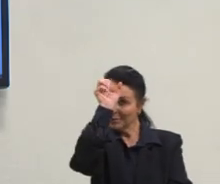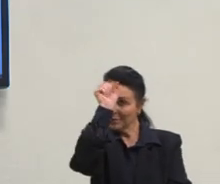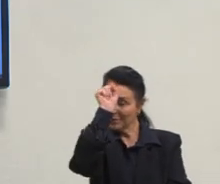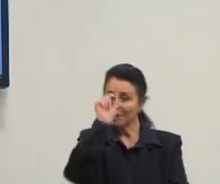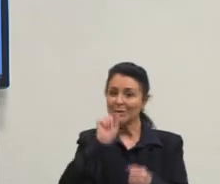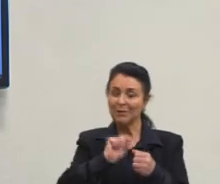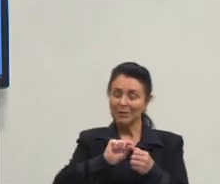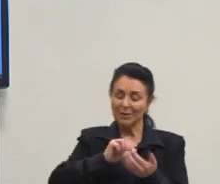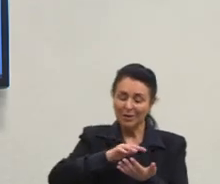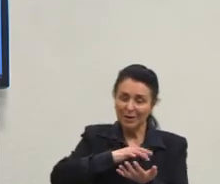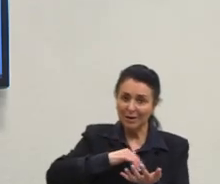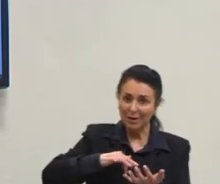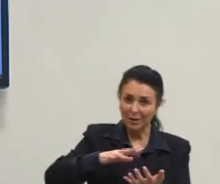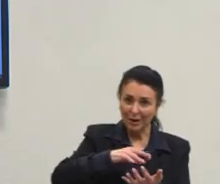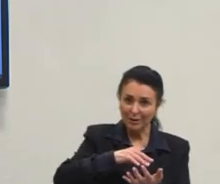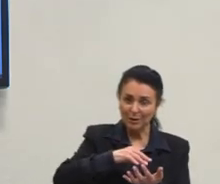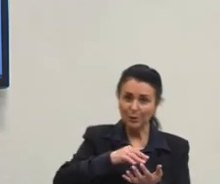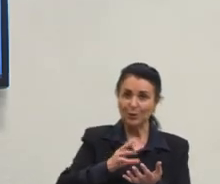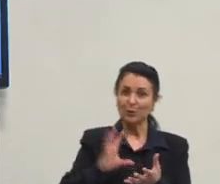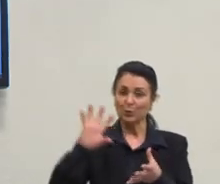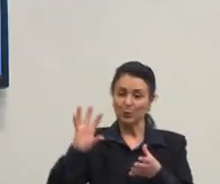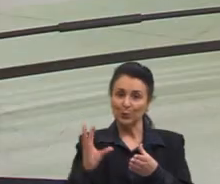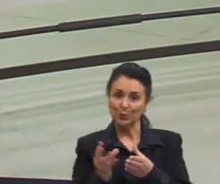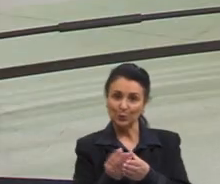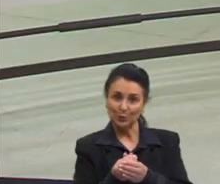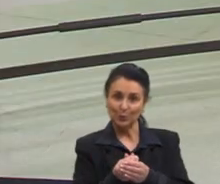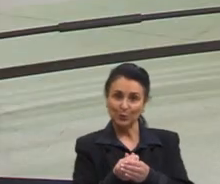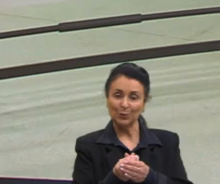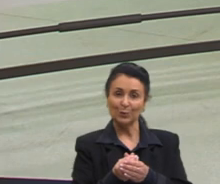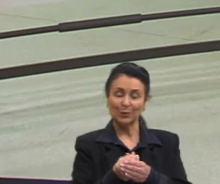operações dentro do conjunto dos naturais